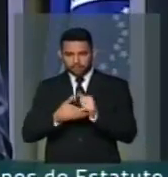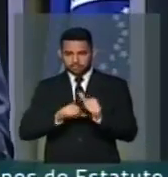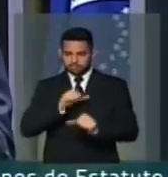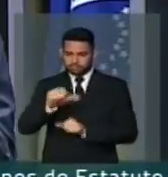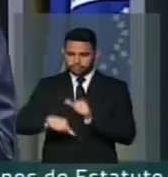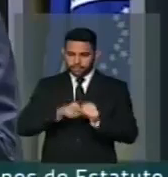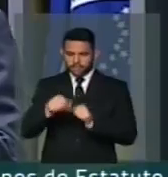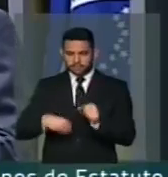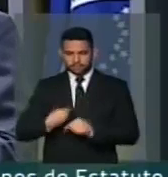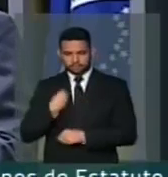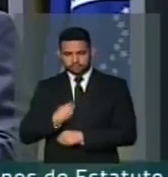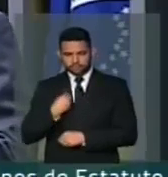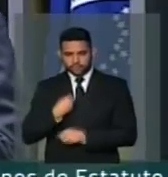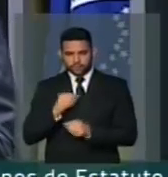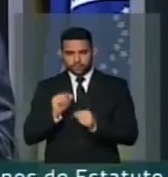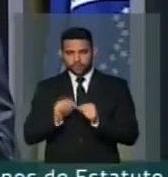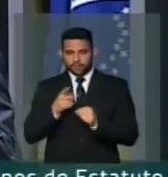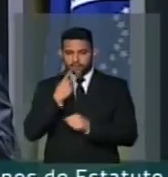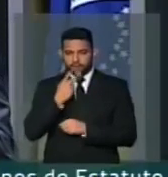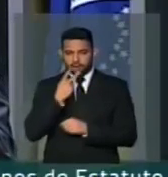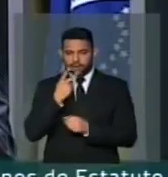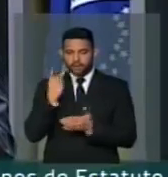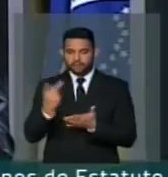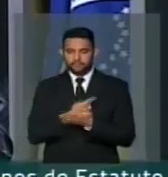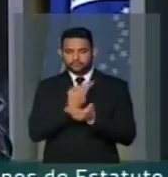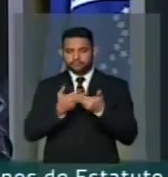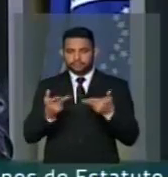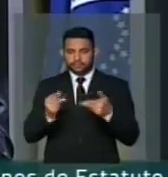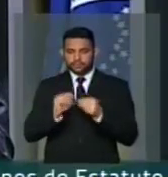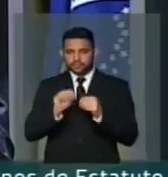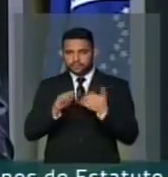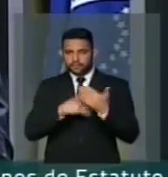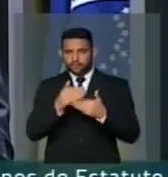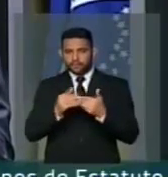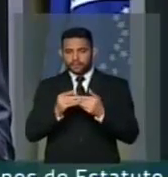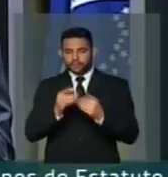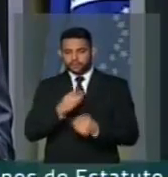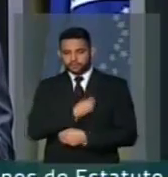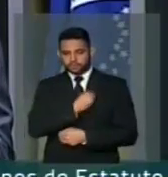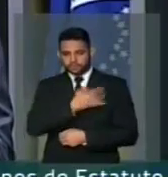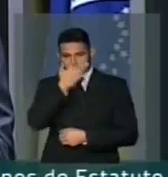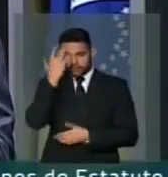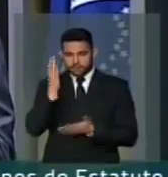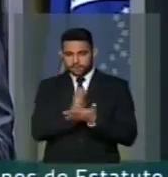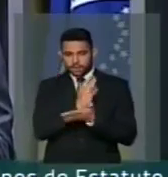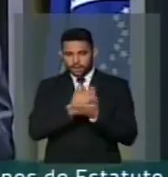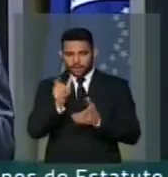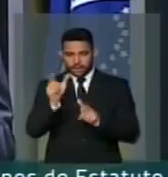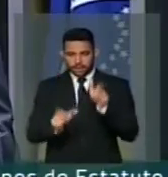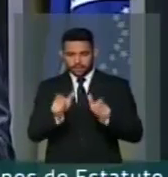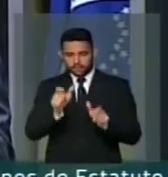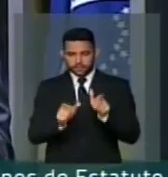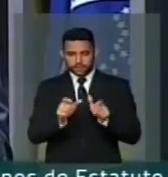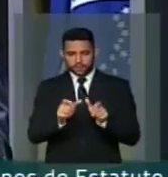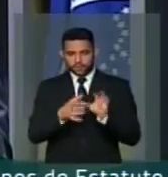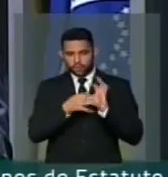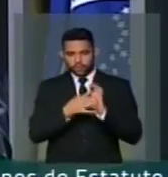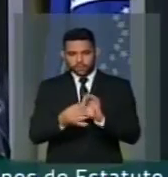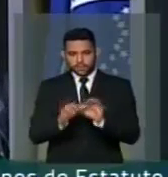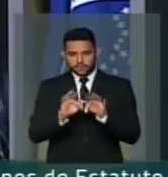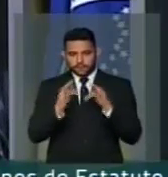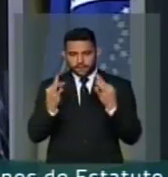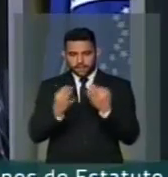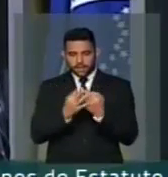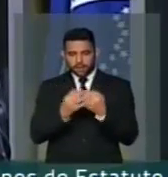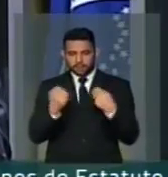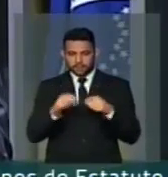transformação. No que tange ao fato do desenvolvimento do indivíduo depender diretamente do contexto familiar,